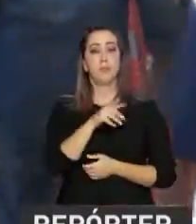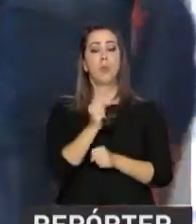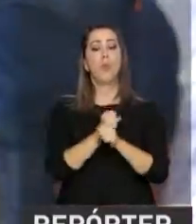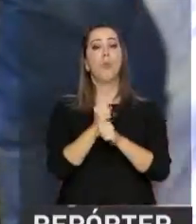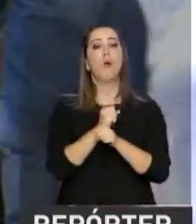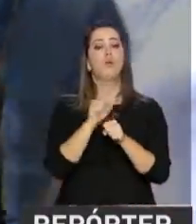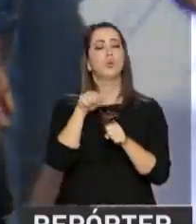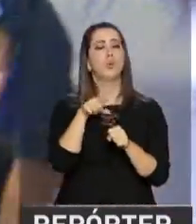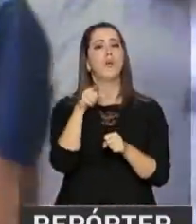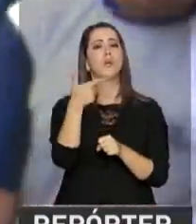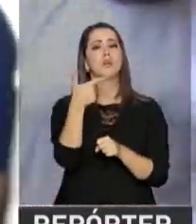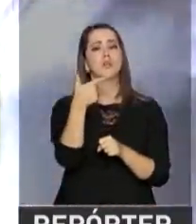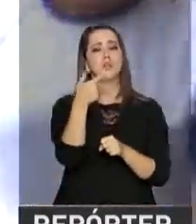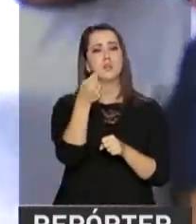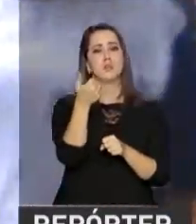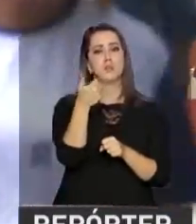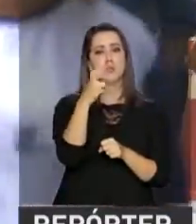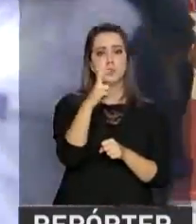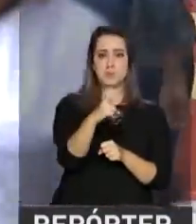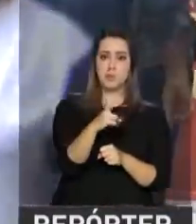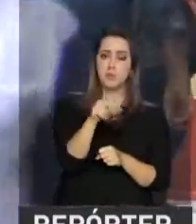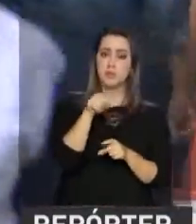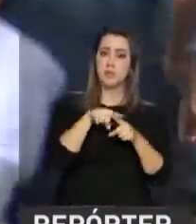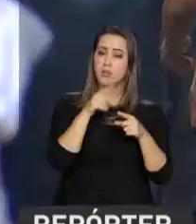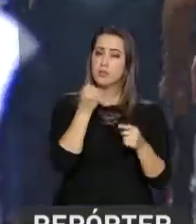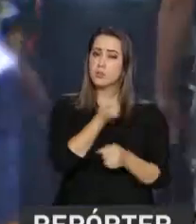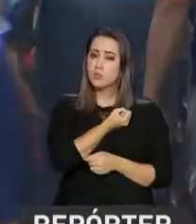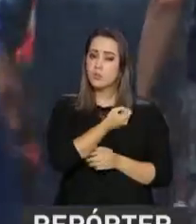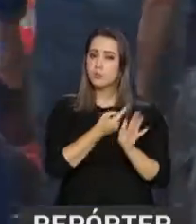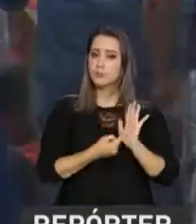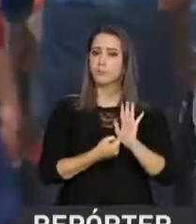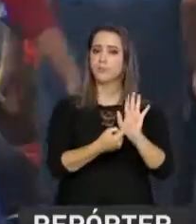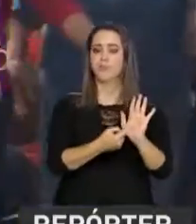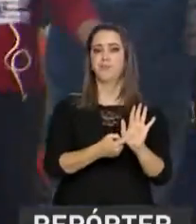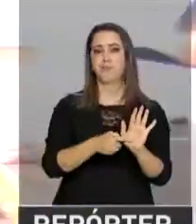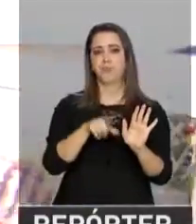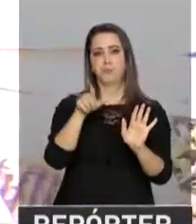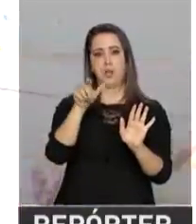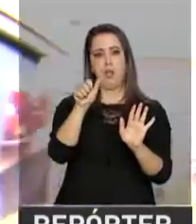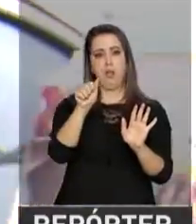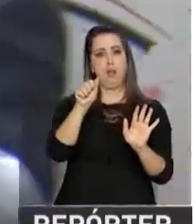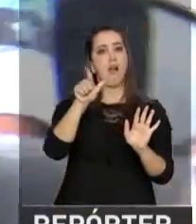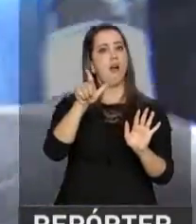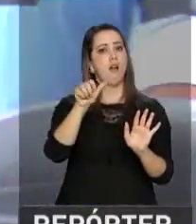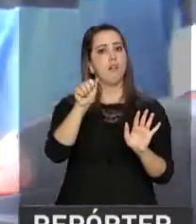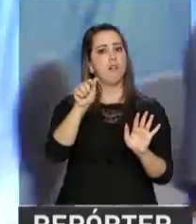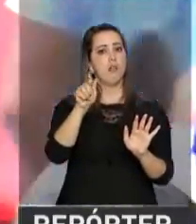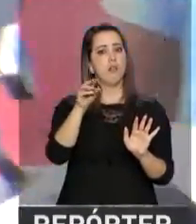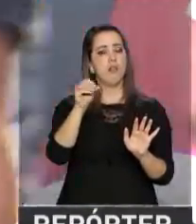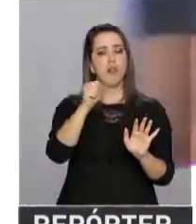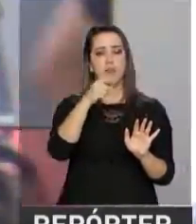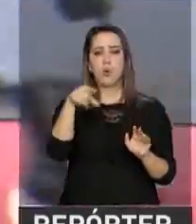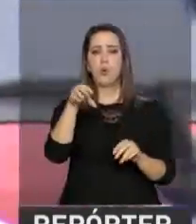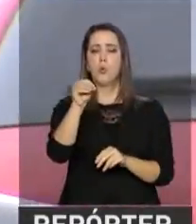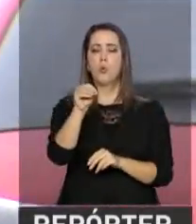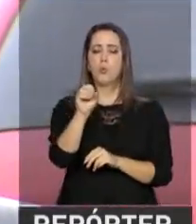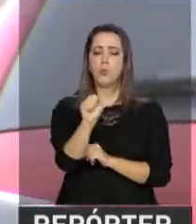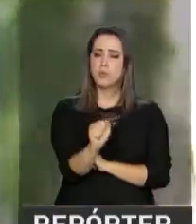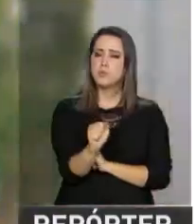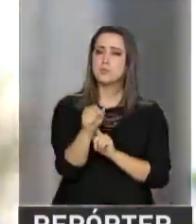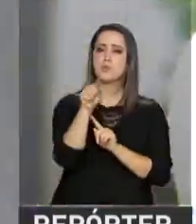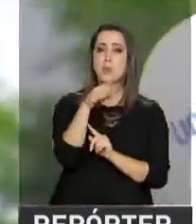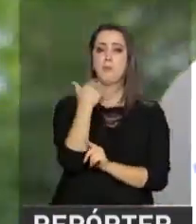2015 os números mostram que no estado de alagoas por exemplo o risco de um jovem negro morrer por homicídio